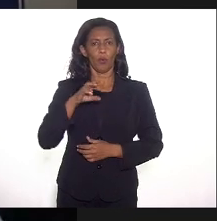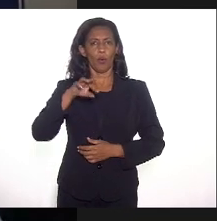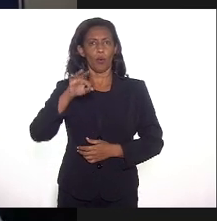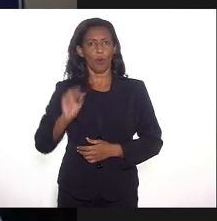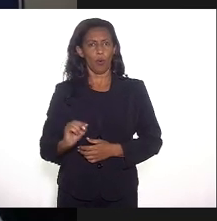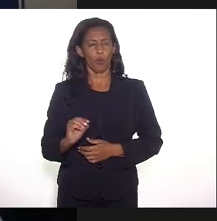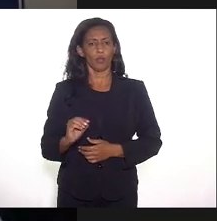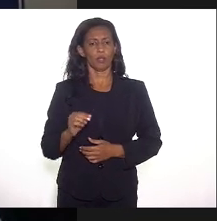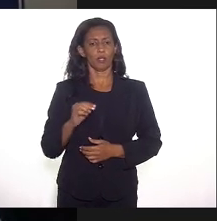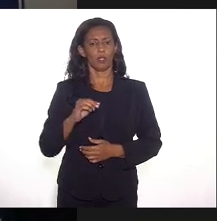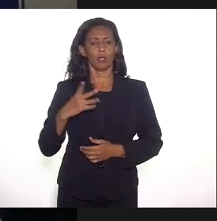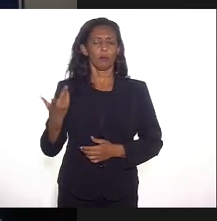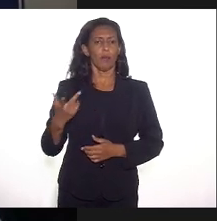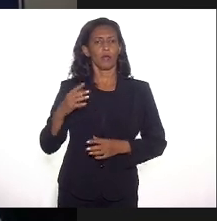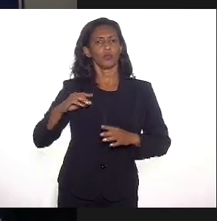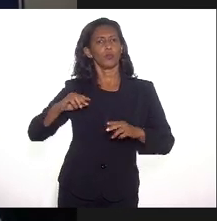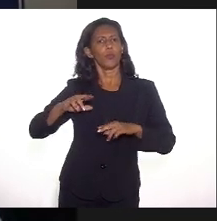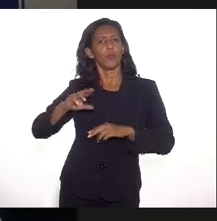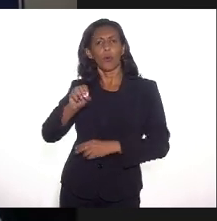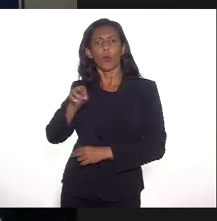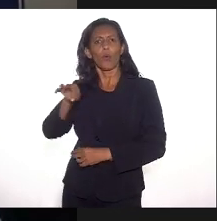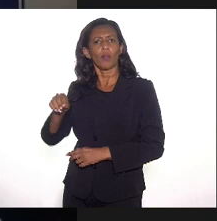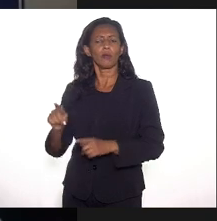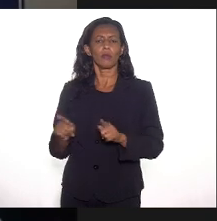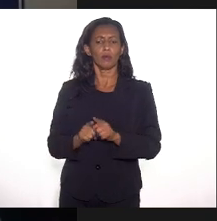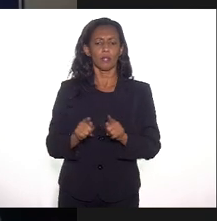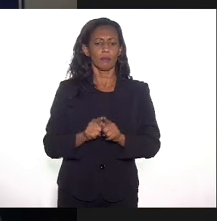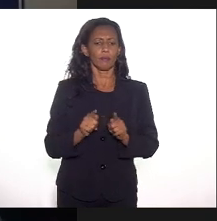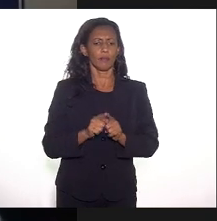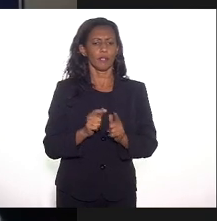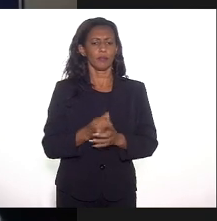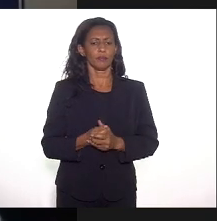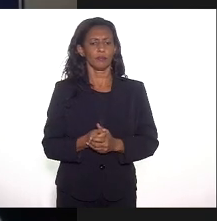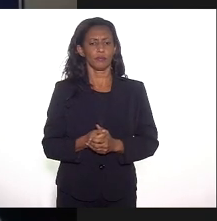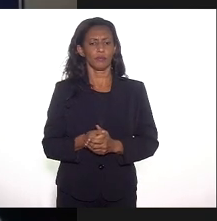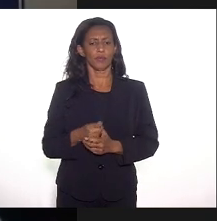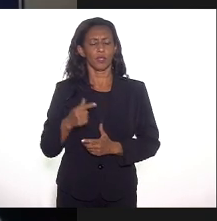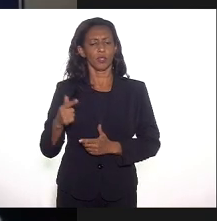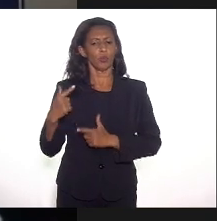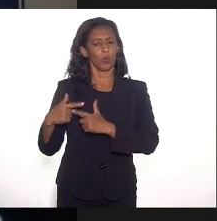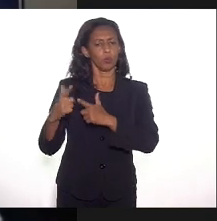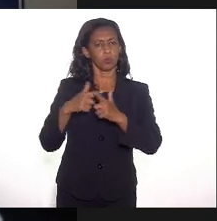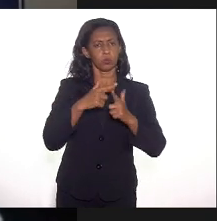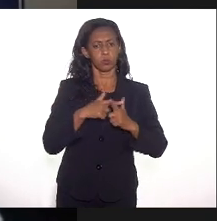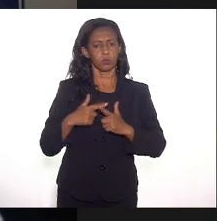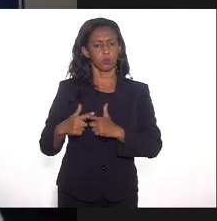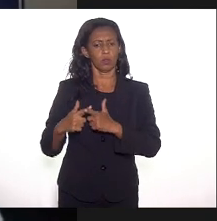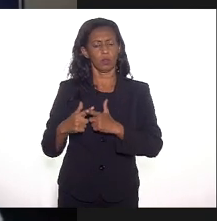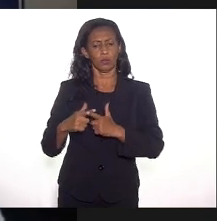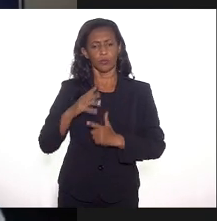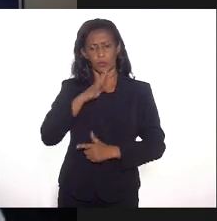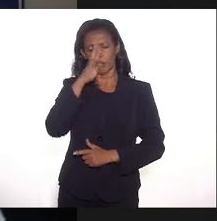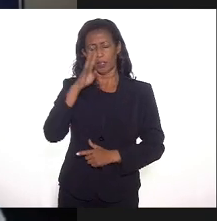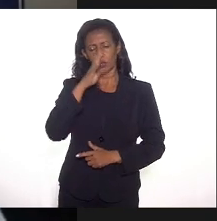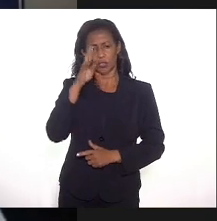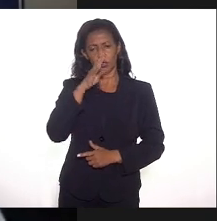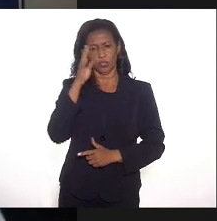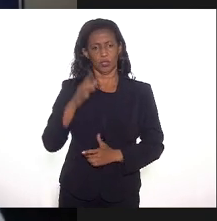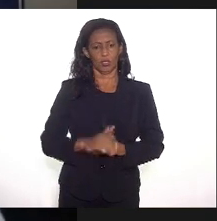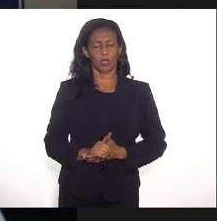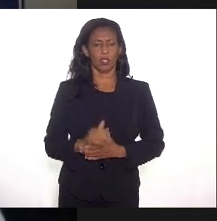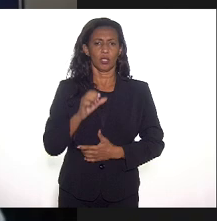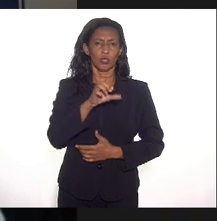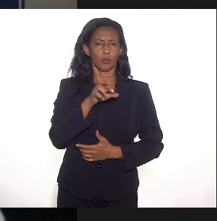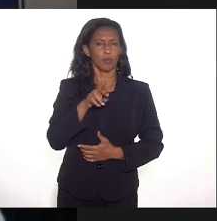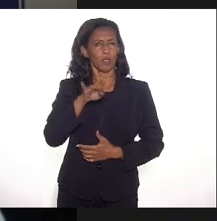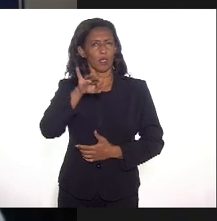do negacionismo, mas por conta também, senhora presidenta, de uma situação absurda de gestão de uma